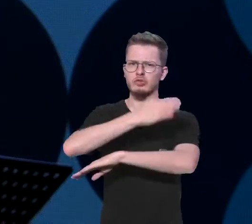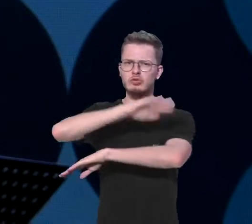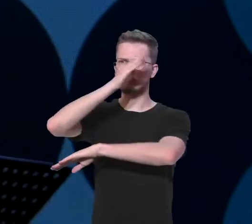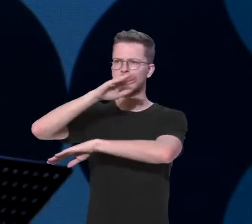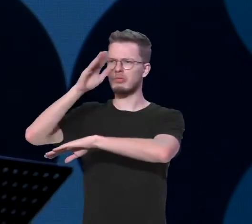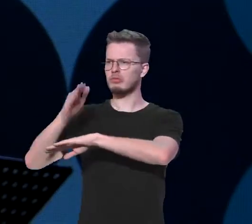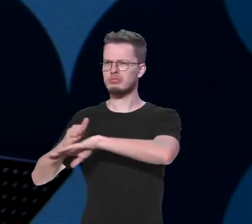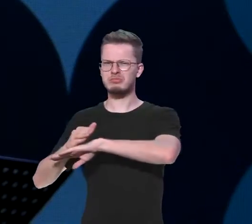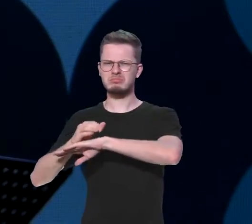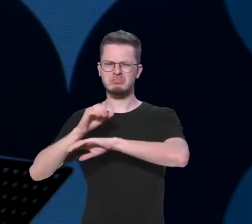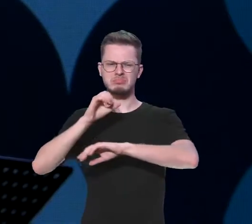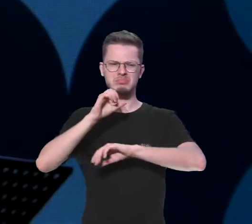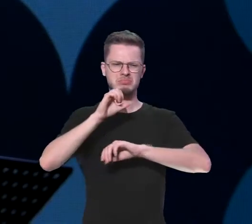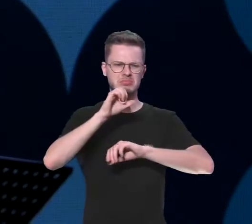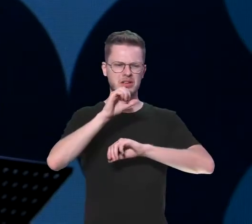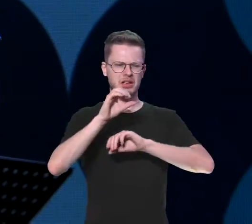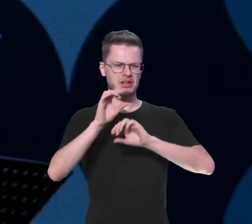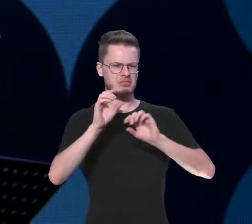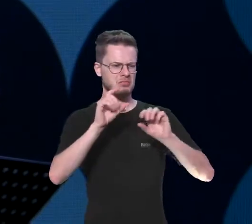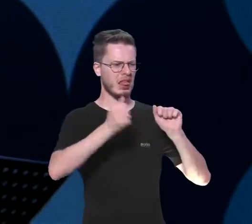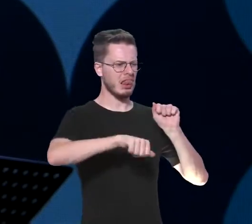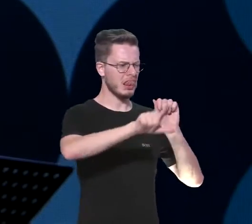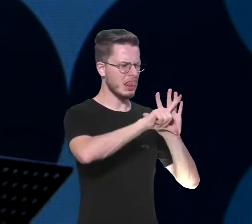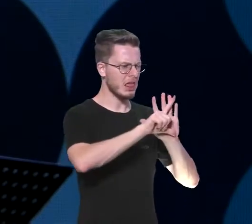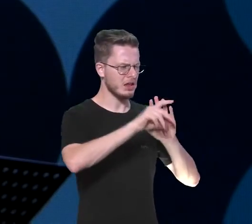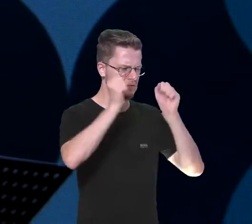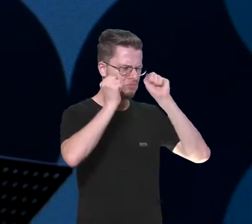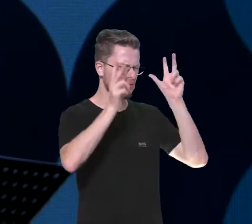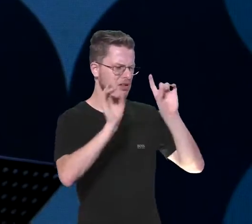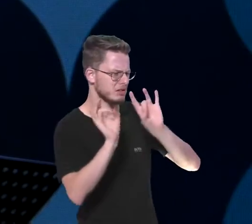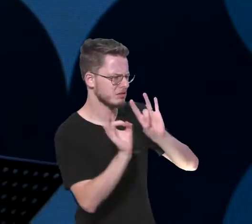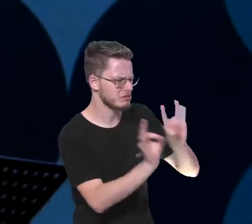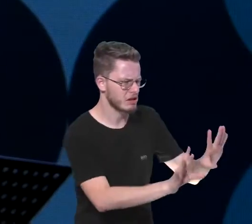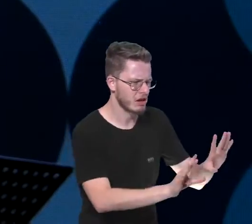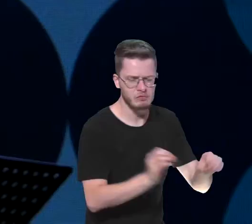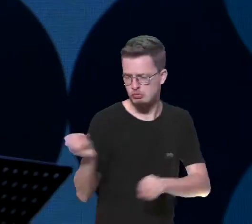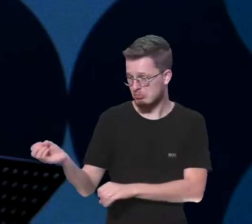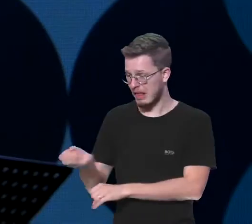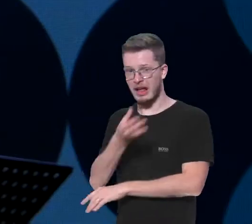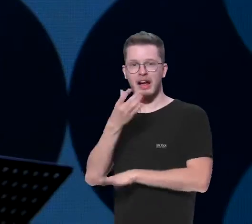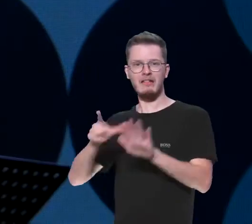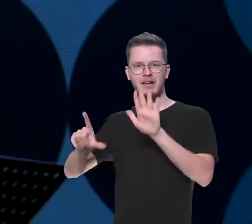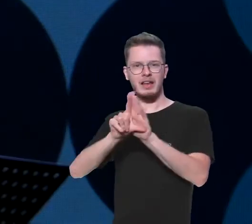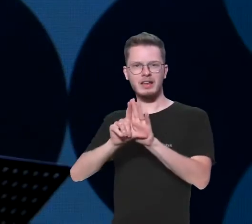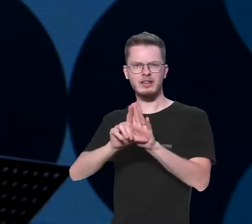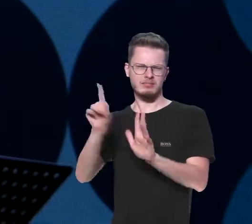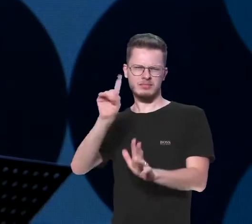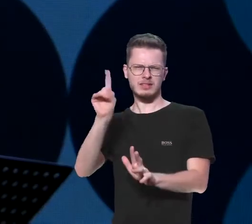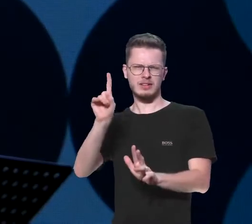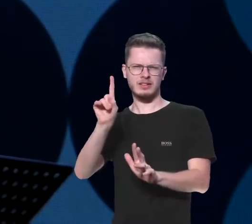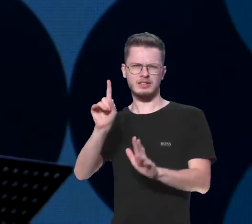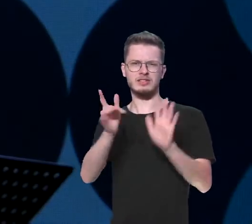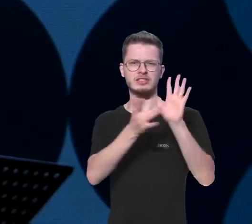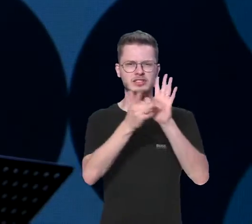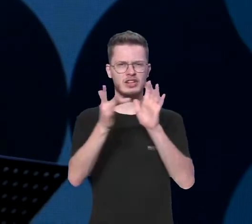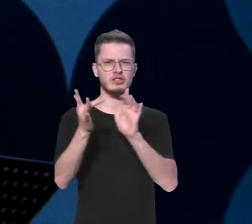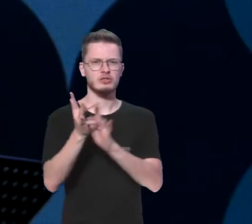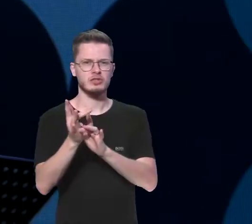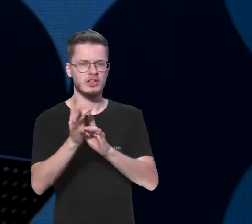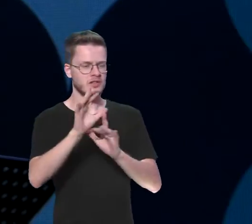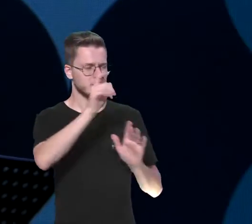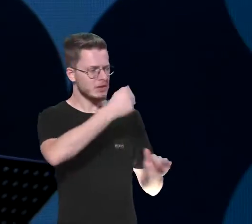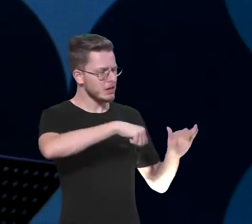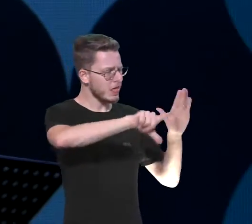daquela época. Na realidade, ele estava resgatando algumas coisas que tinham ficado esquecidas no